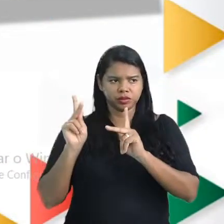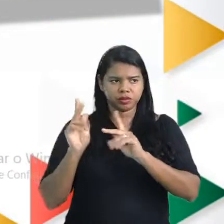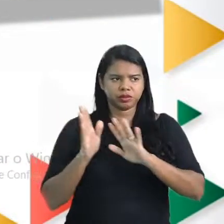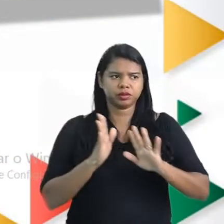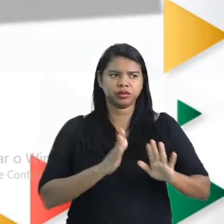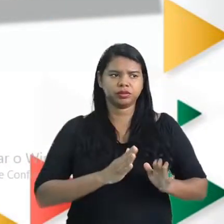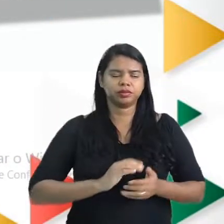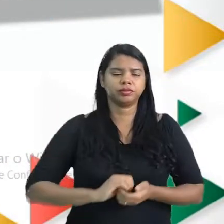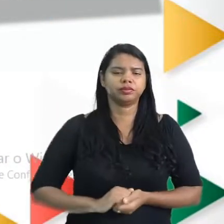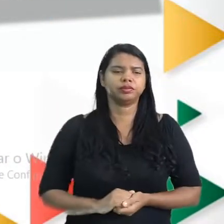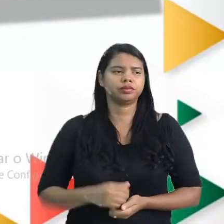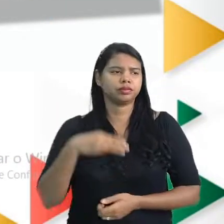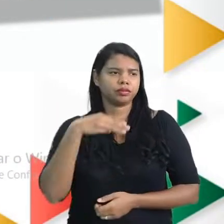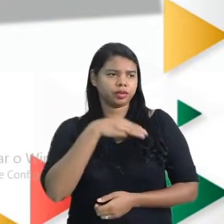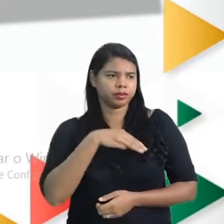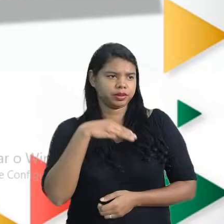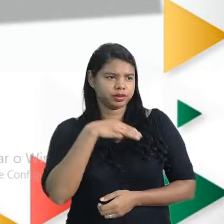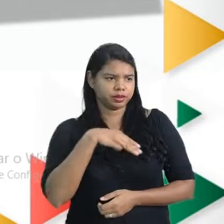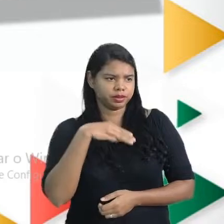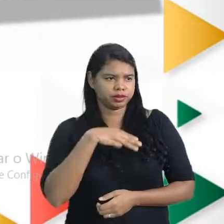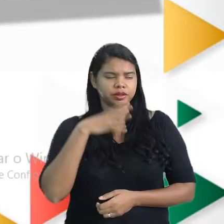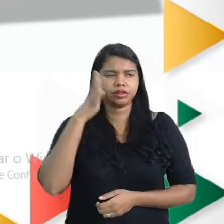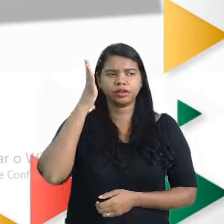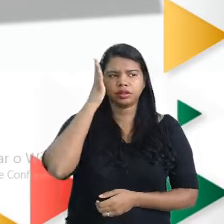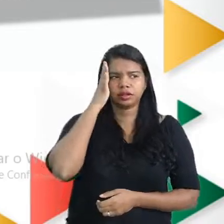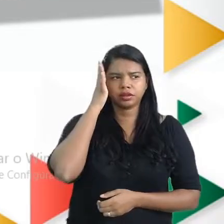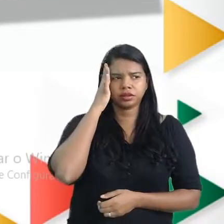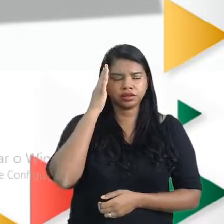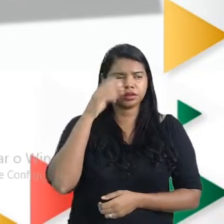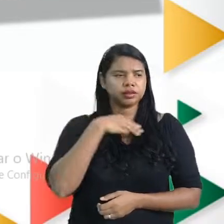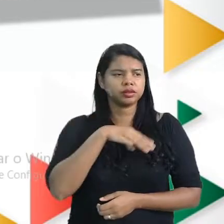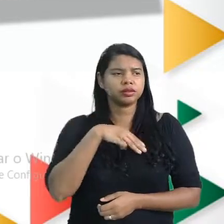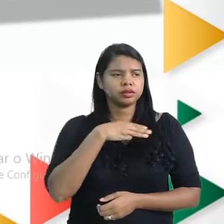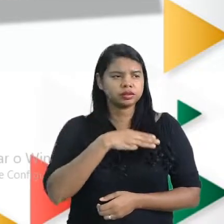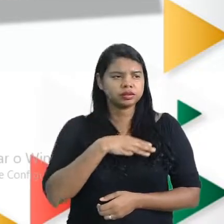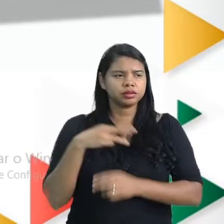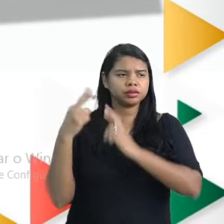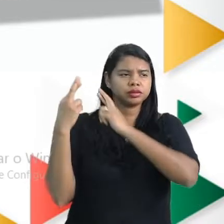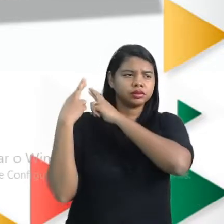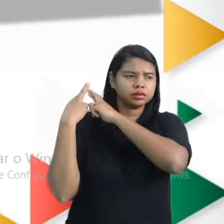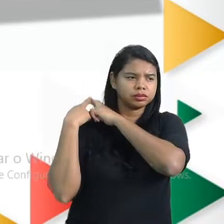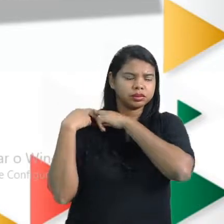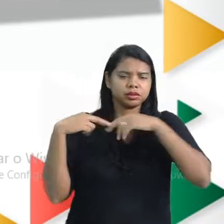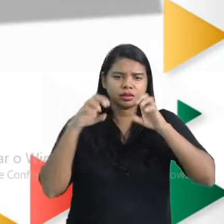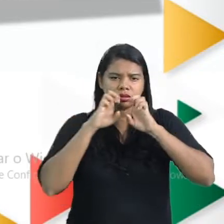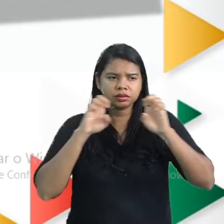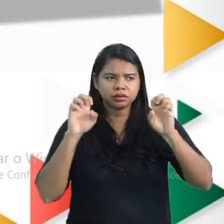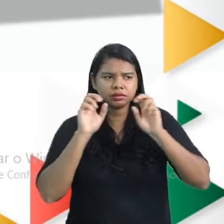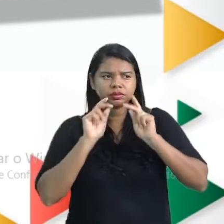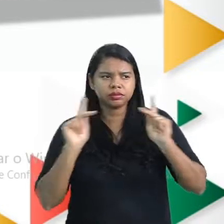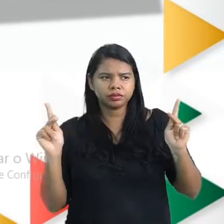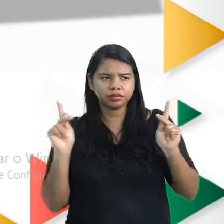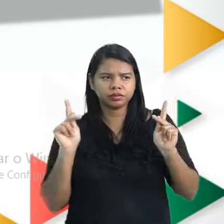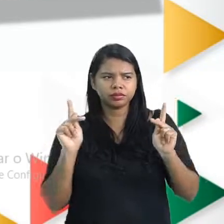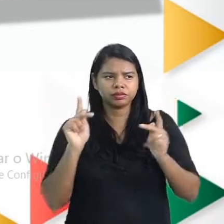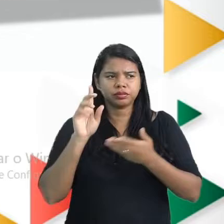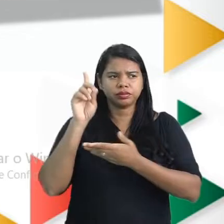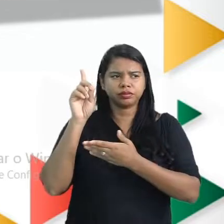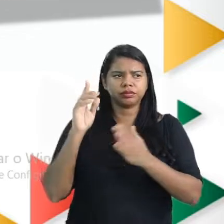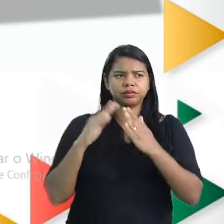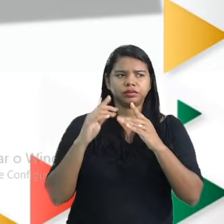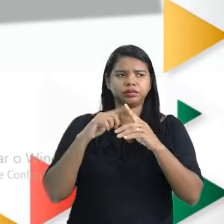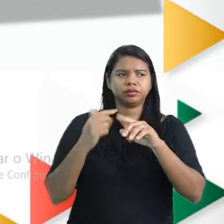palavra missionária. Para mim, eu entendo que missionária vem de missão. Mas o que é isso? Vamos lá? É verdade. A Convenção Batista